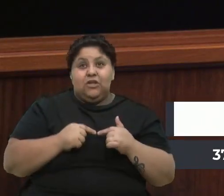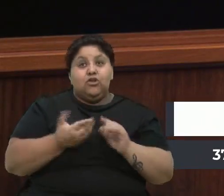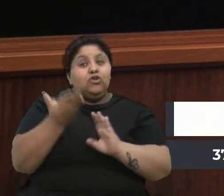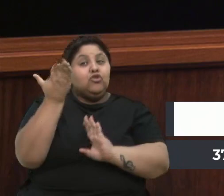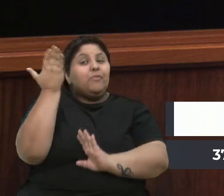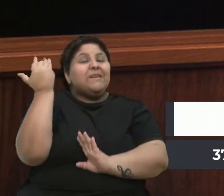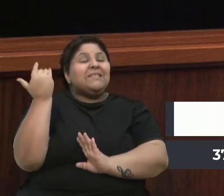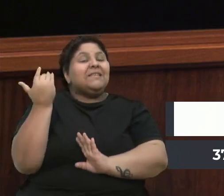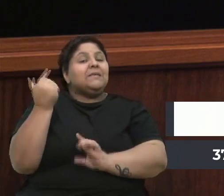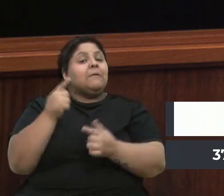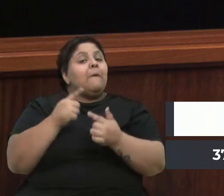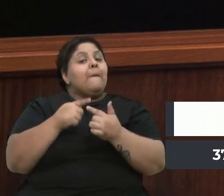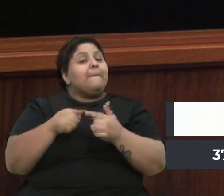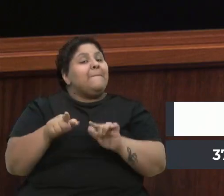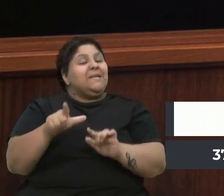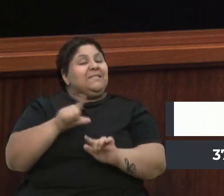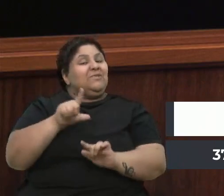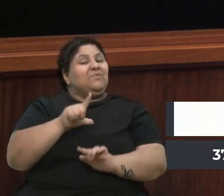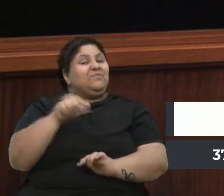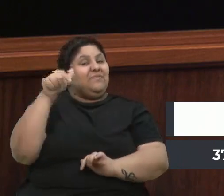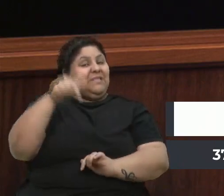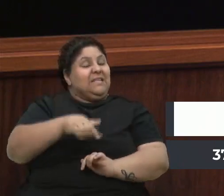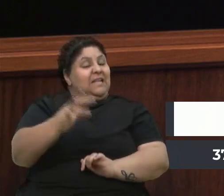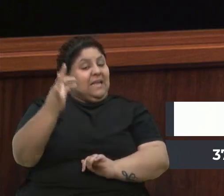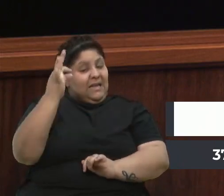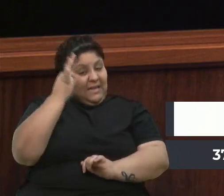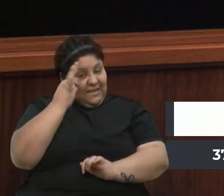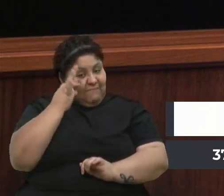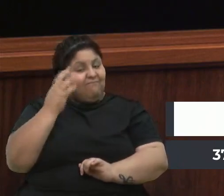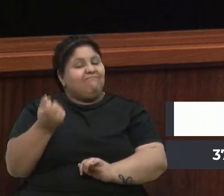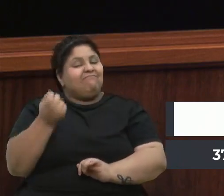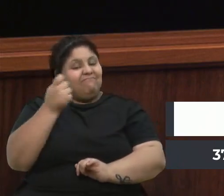passado. Mas enquanto não existir, ele é presente e é